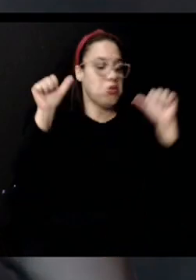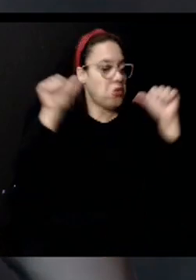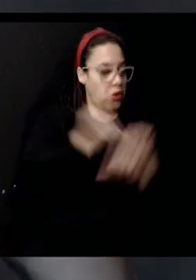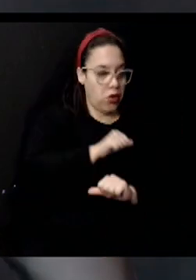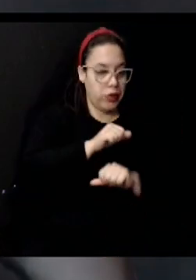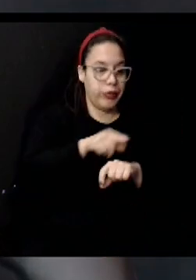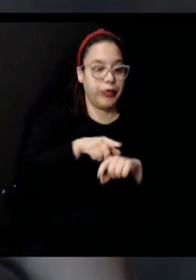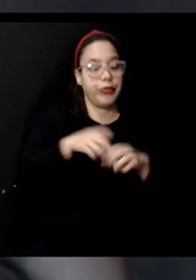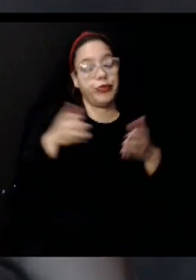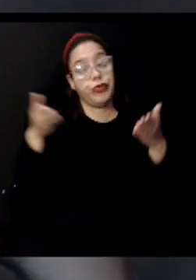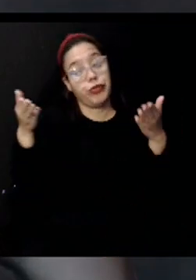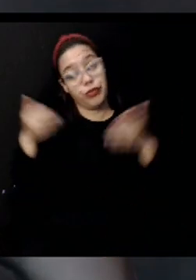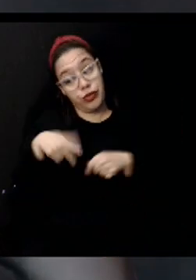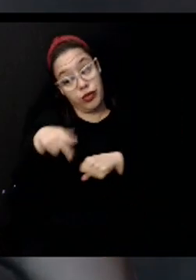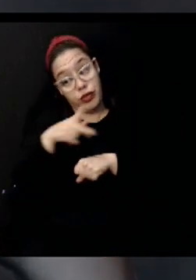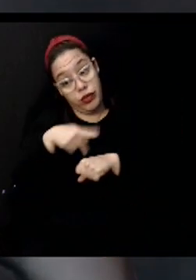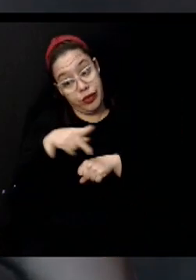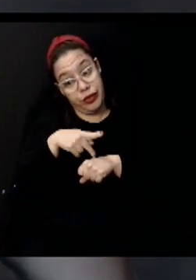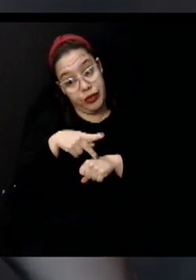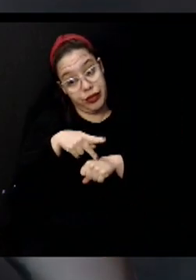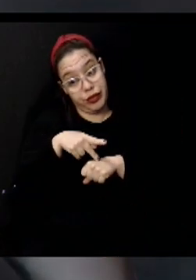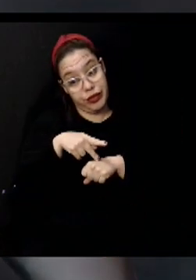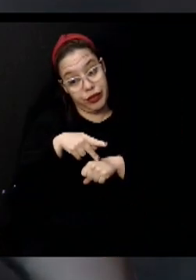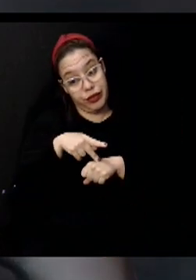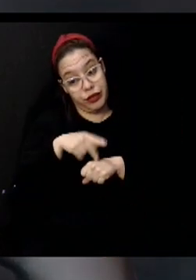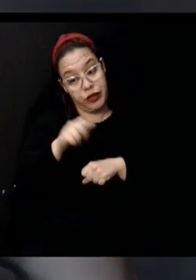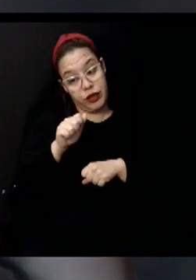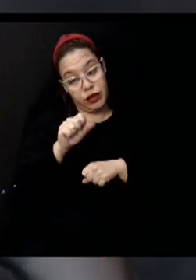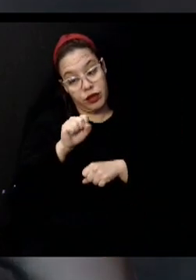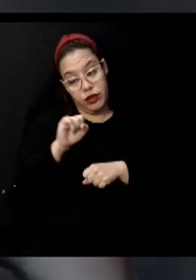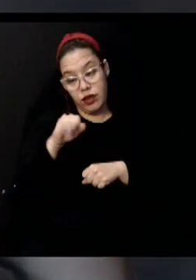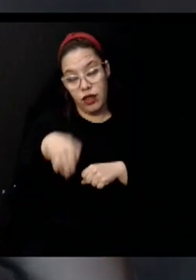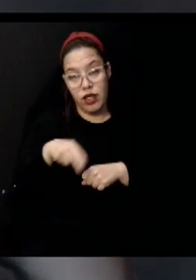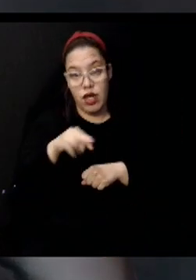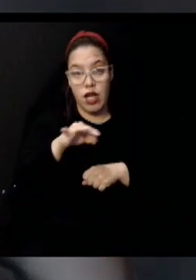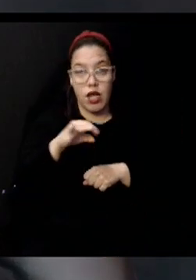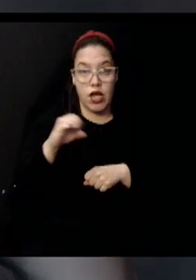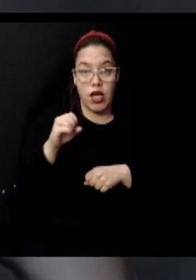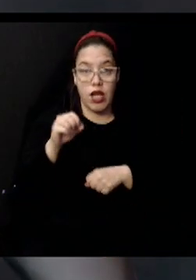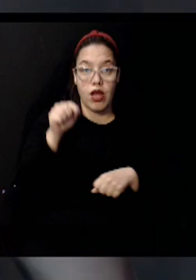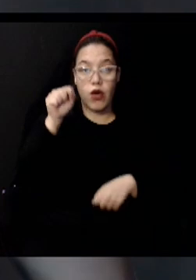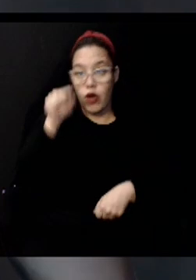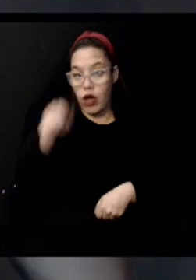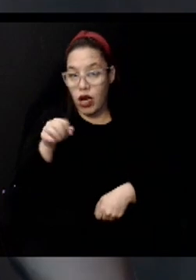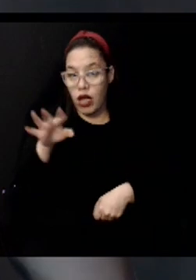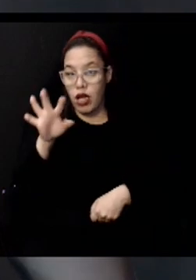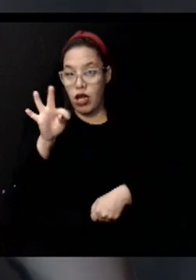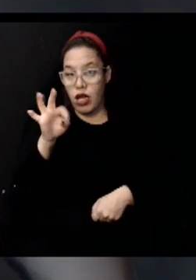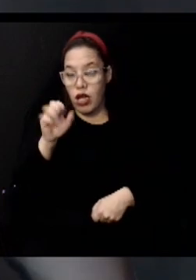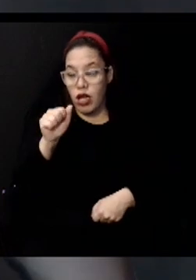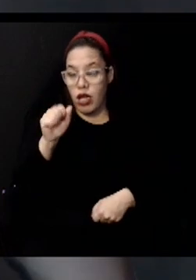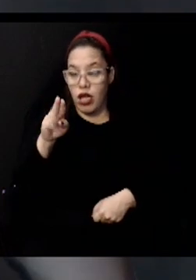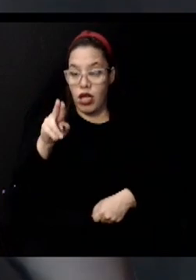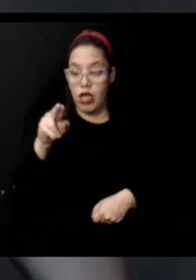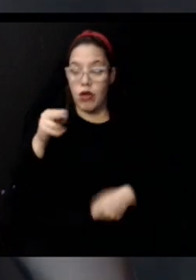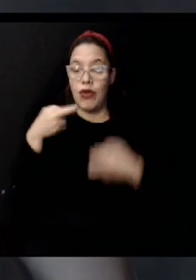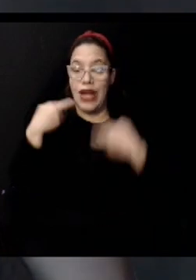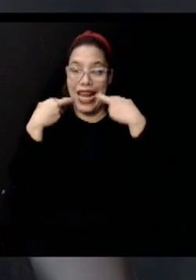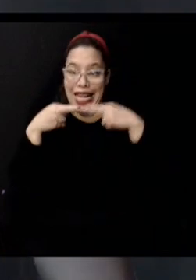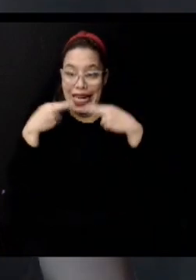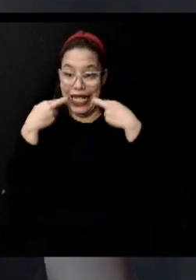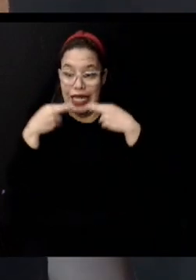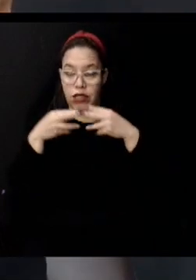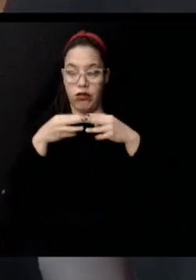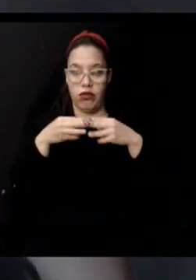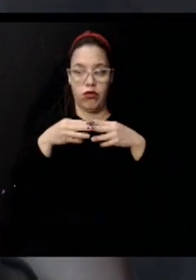existem países asiáticos, por exemplo, que ali é um tabu você reclamar, porque ali eles estão mais